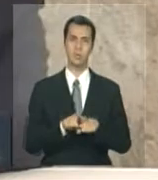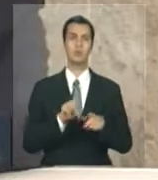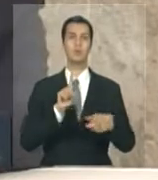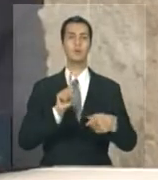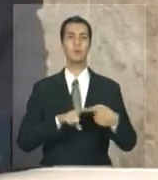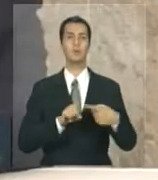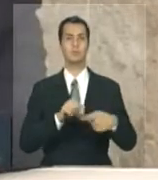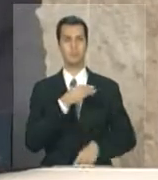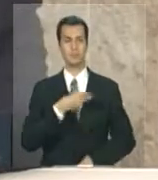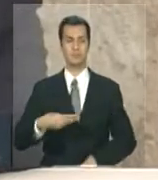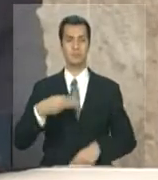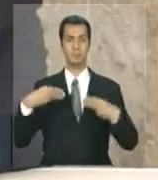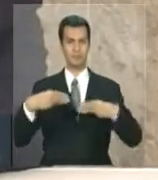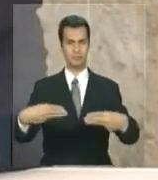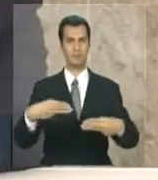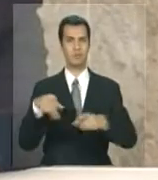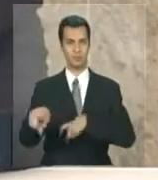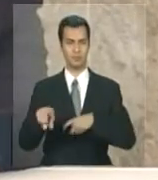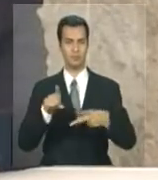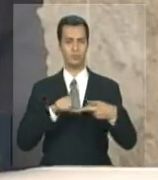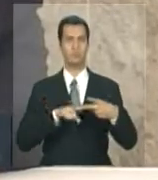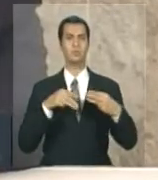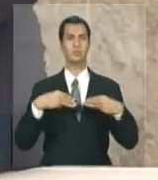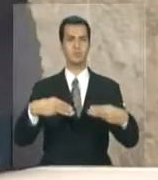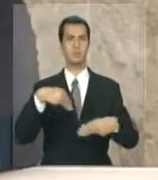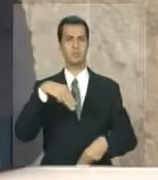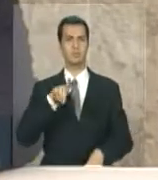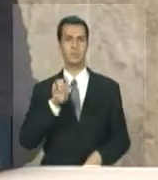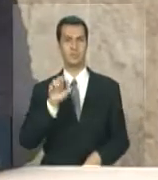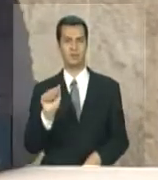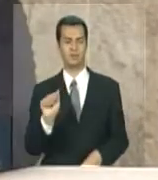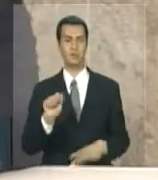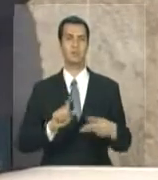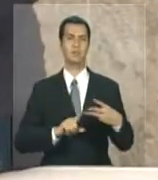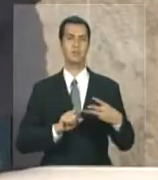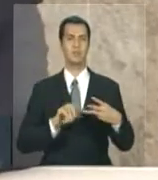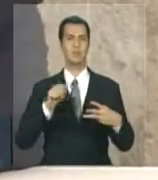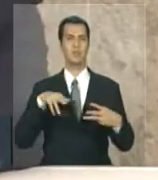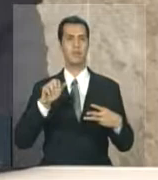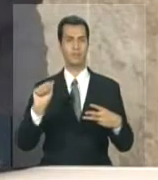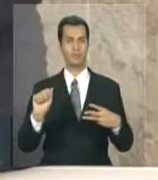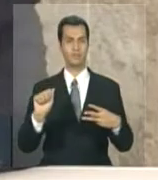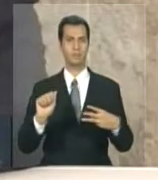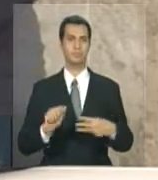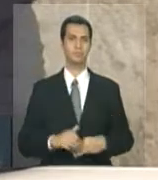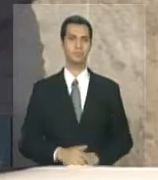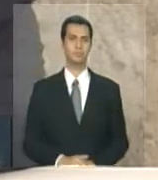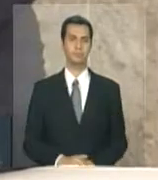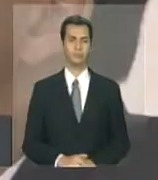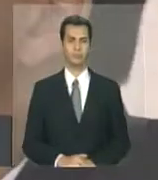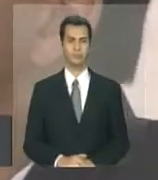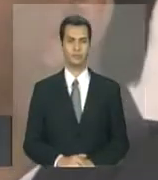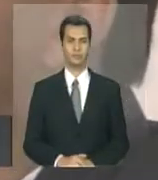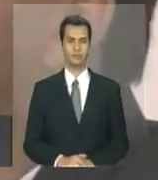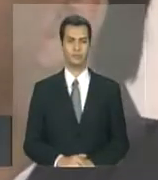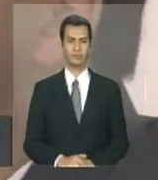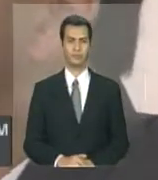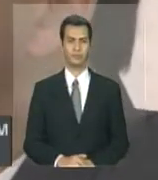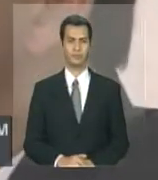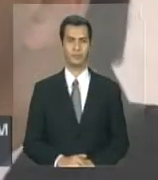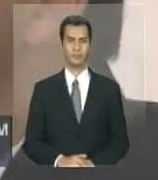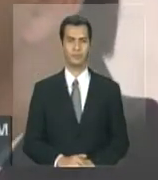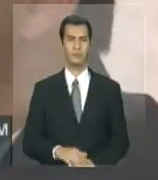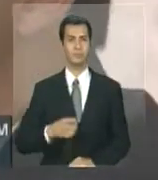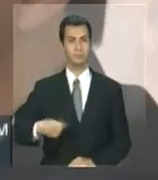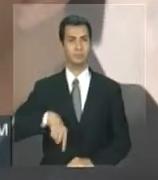da Integração, do Desenvolvimento Agrário e da ANA, de forma que